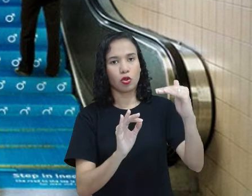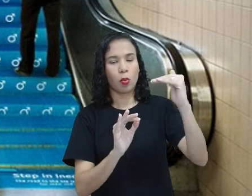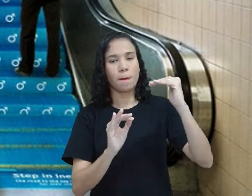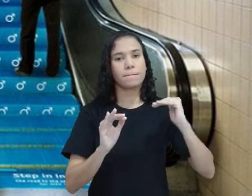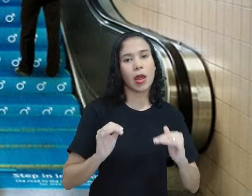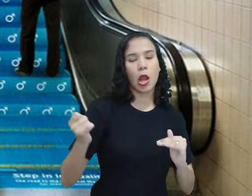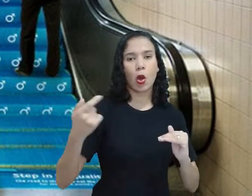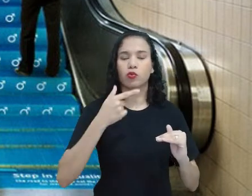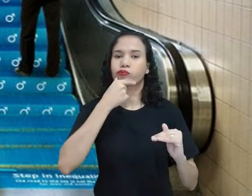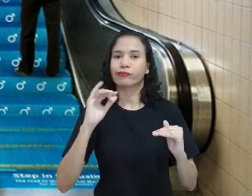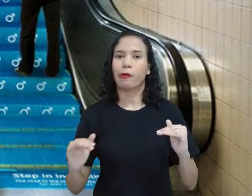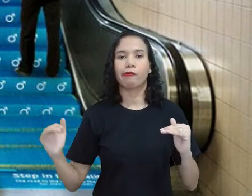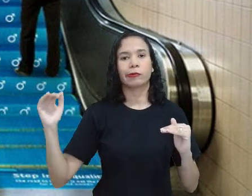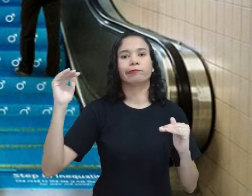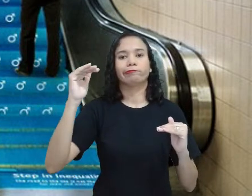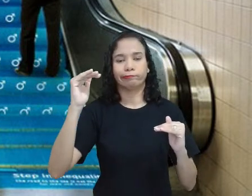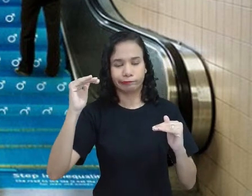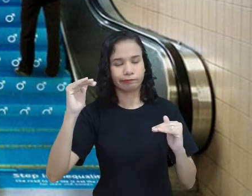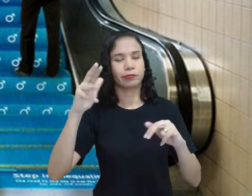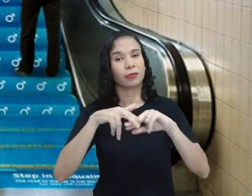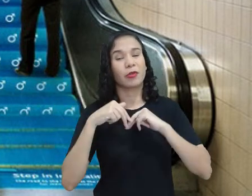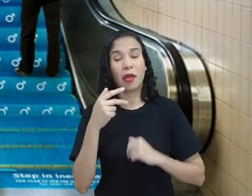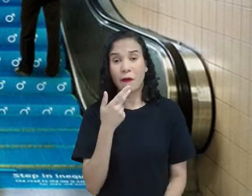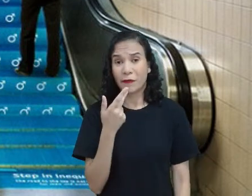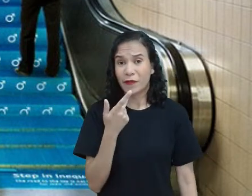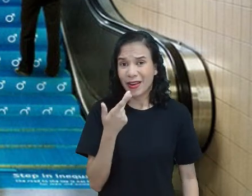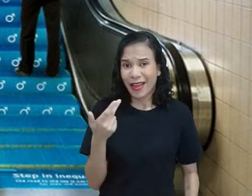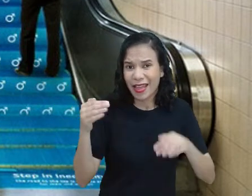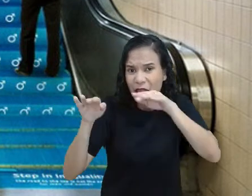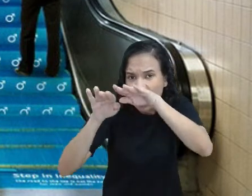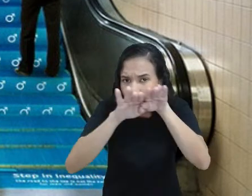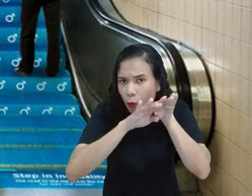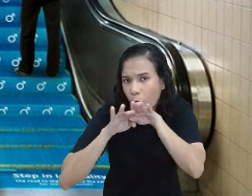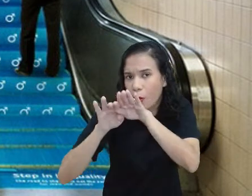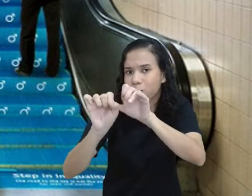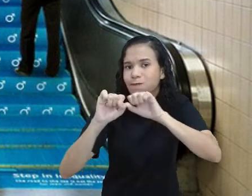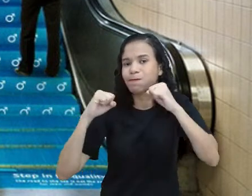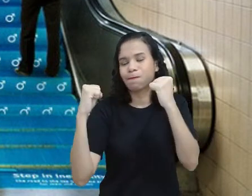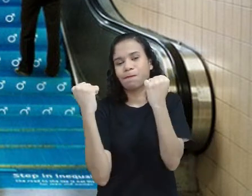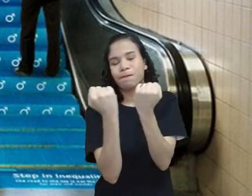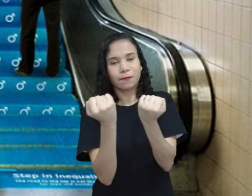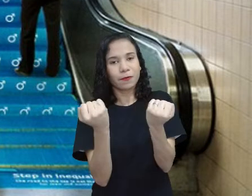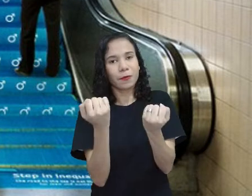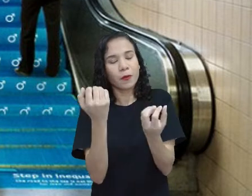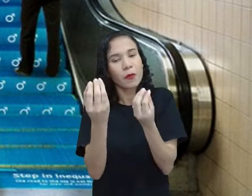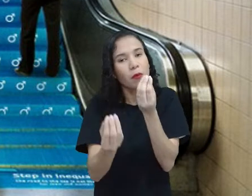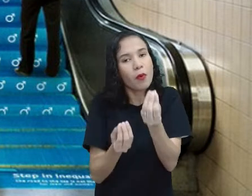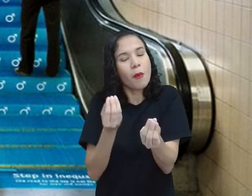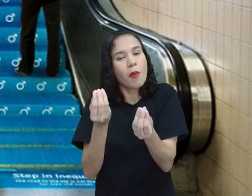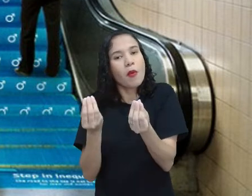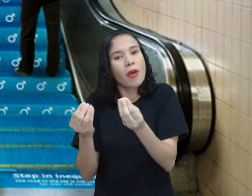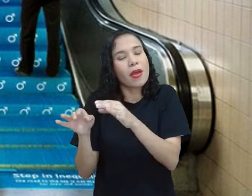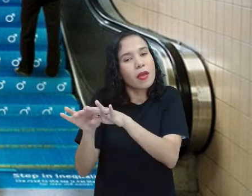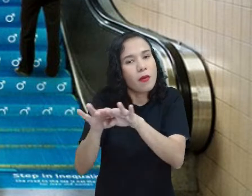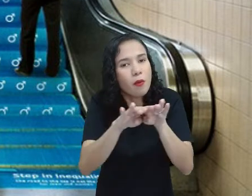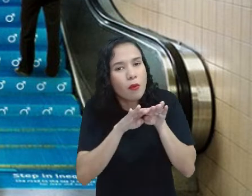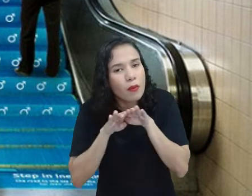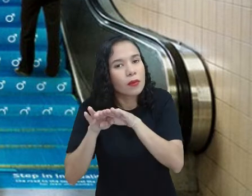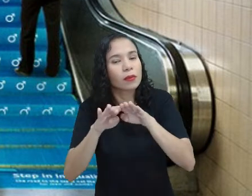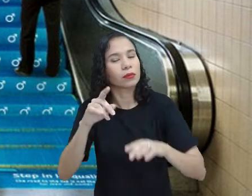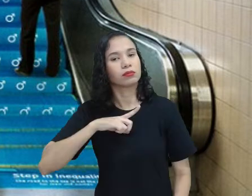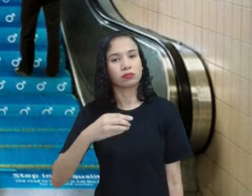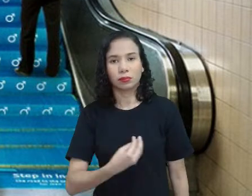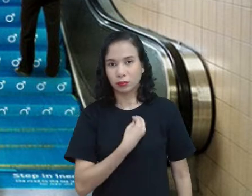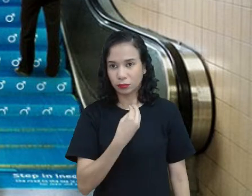do que esse homem, gente. Então, a gente não pode falar em uma igualdade social, em uma igualdade que se